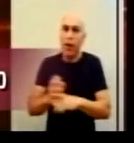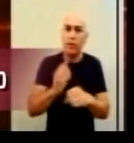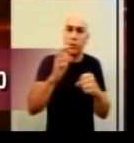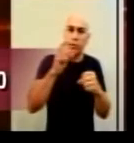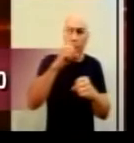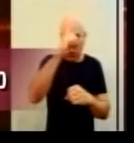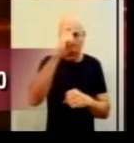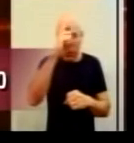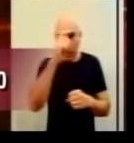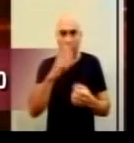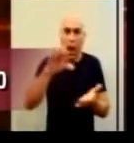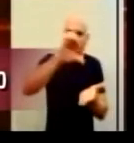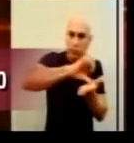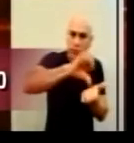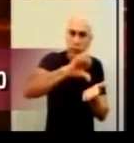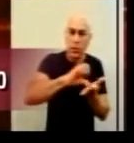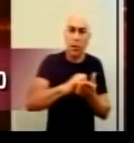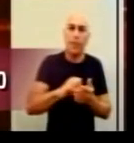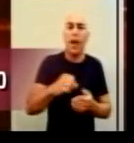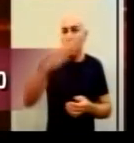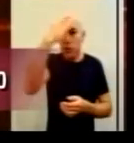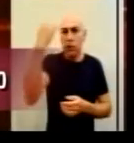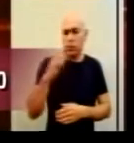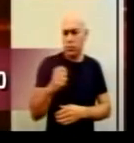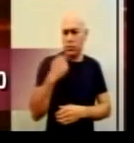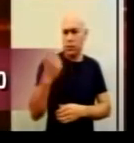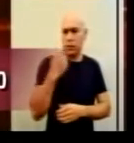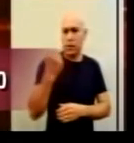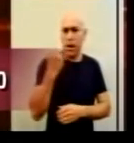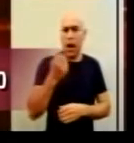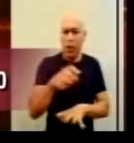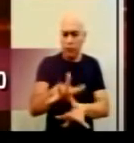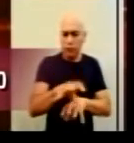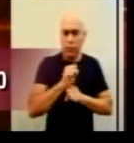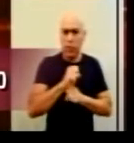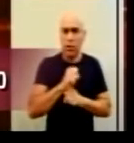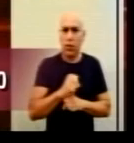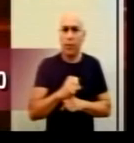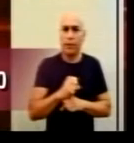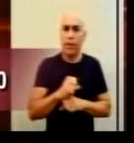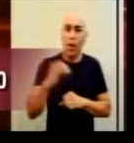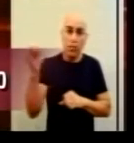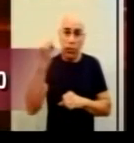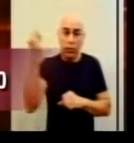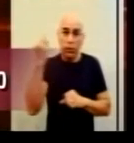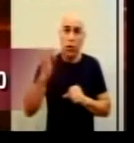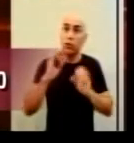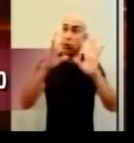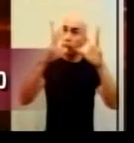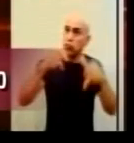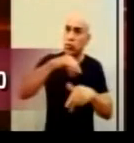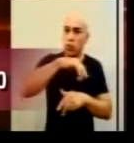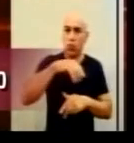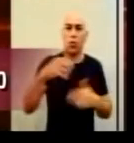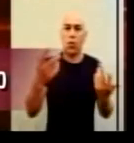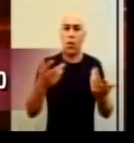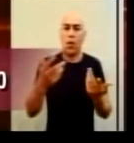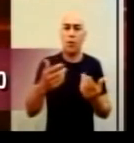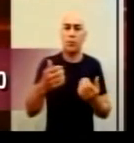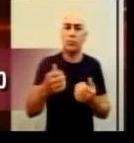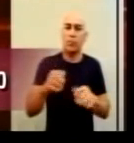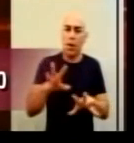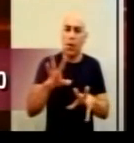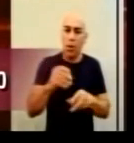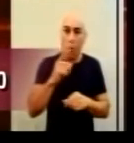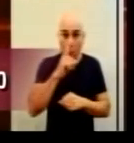mais para graves, né, para as pessoas graves, mas é importante que todos nós, né, possamos aí fazer a prevenção. Reduzir a